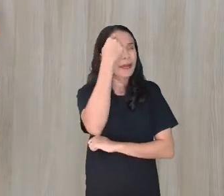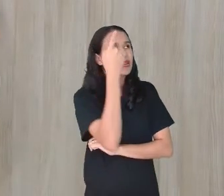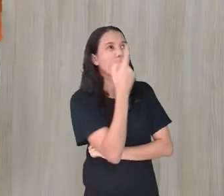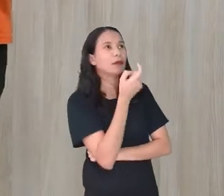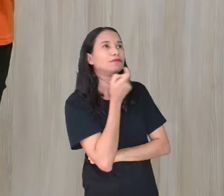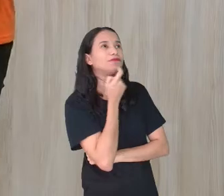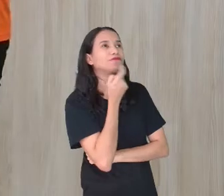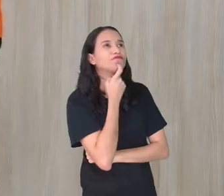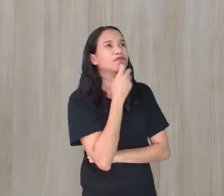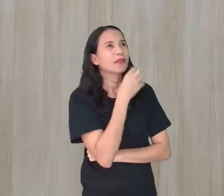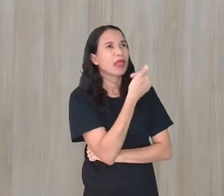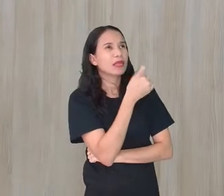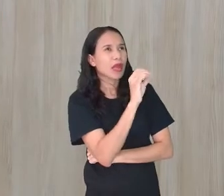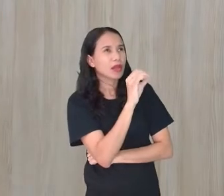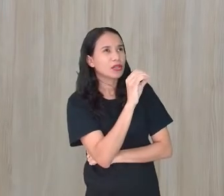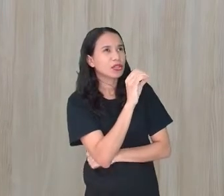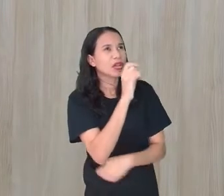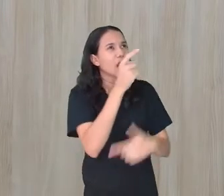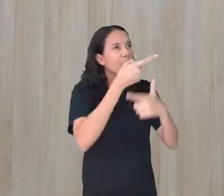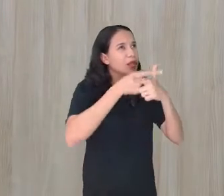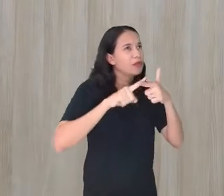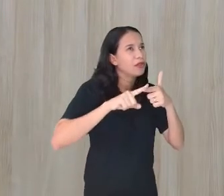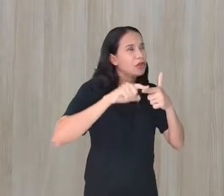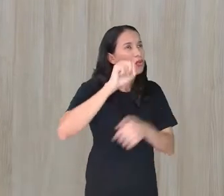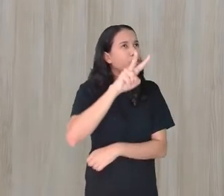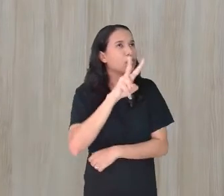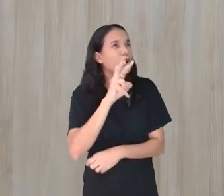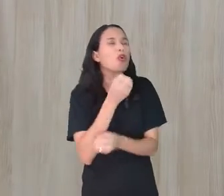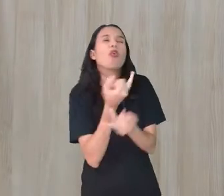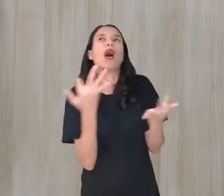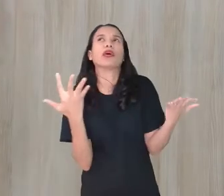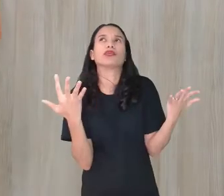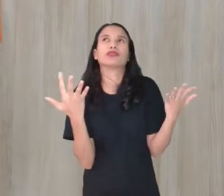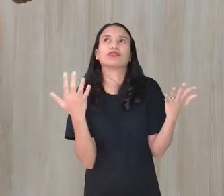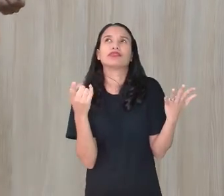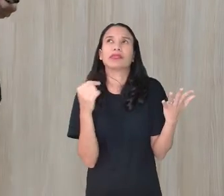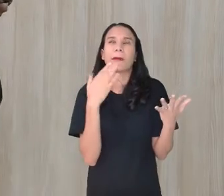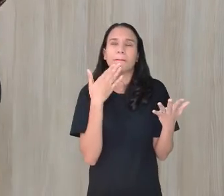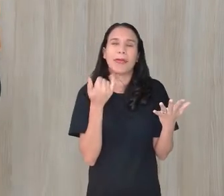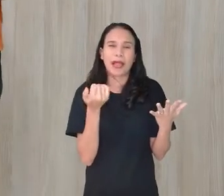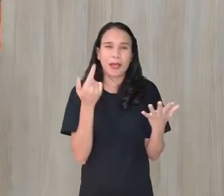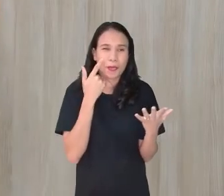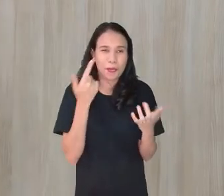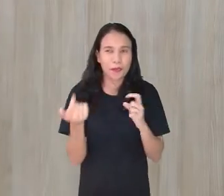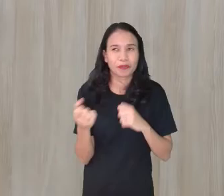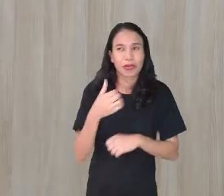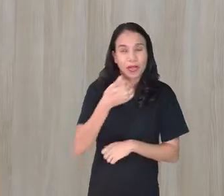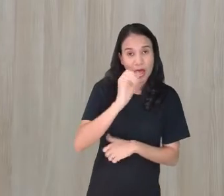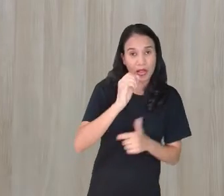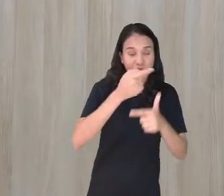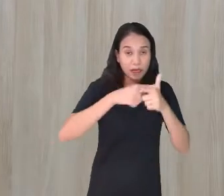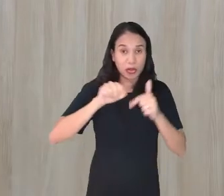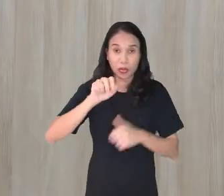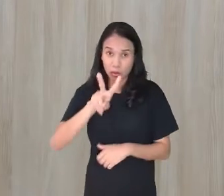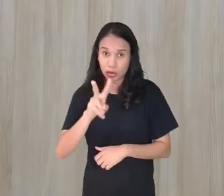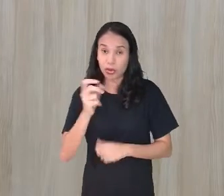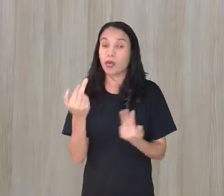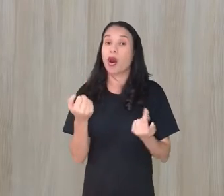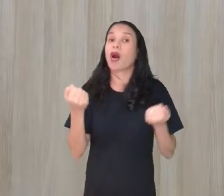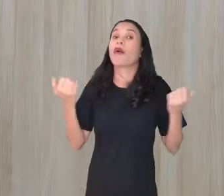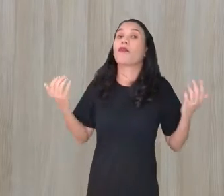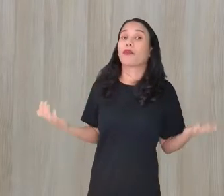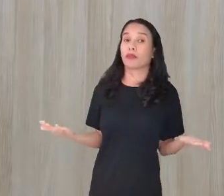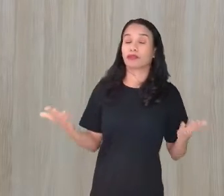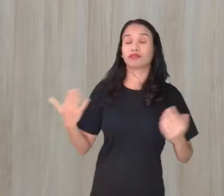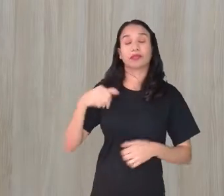seguinte forma. 10 dividido por 2 é igual a quanto? Eu acho que é melhor você pensar assim, né? 10 dividido por 2 é